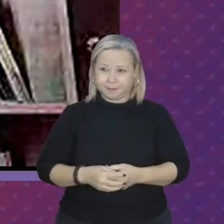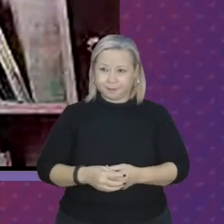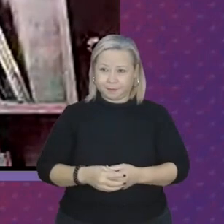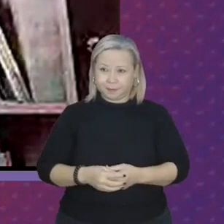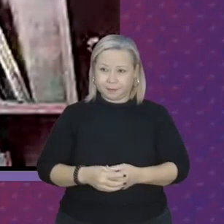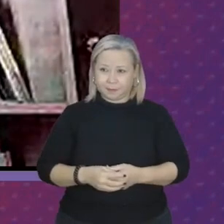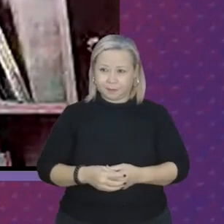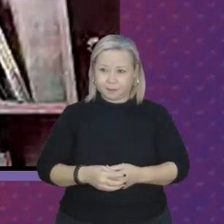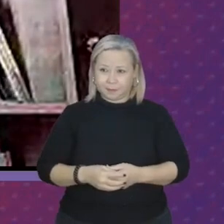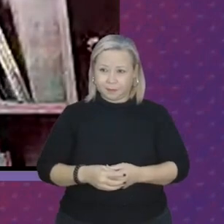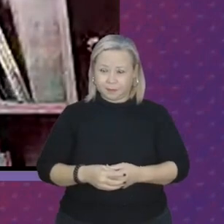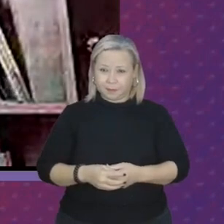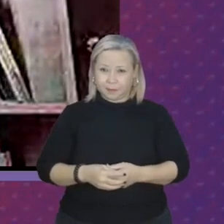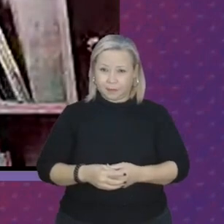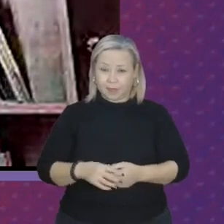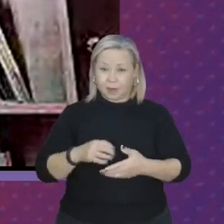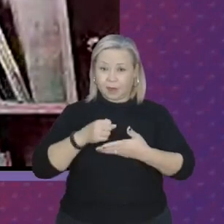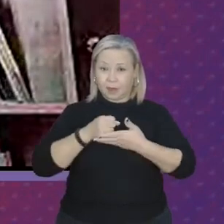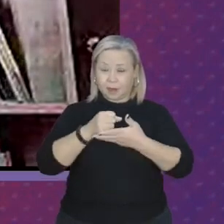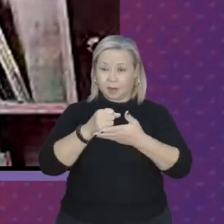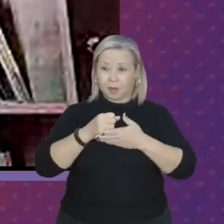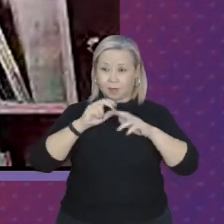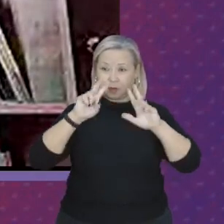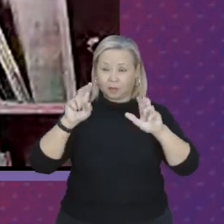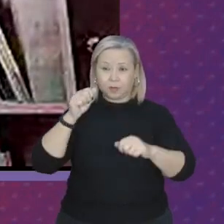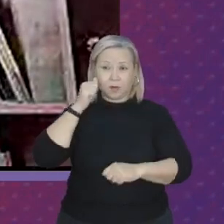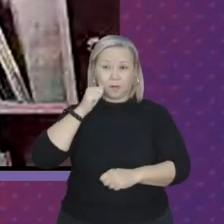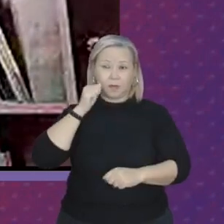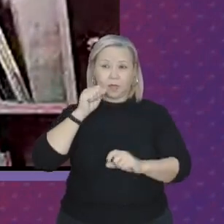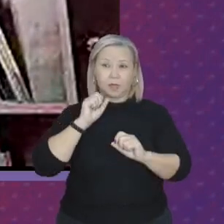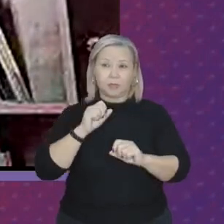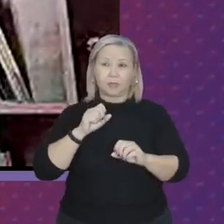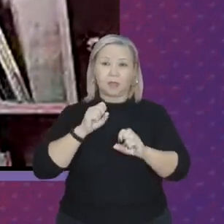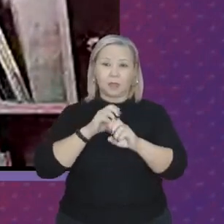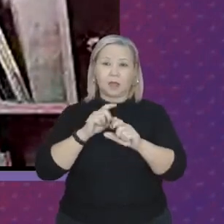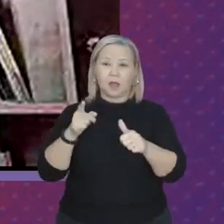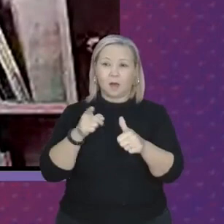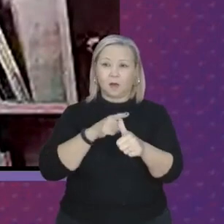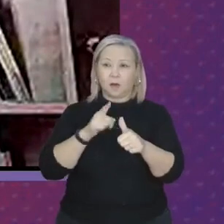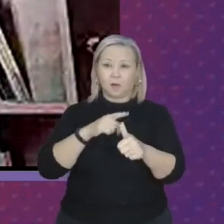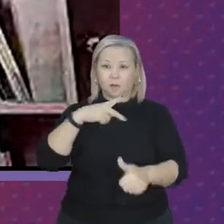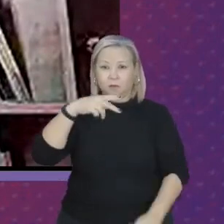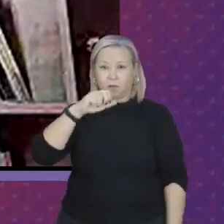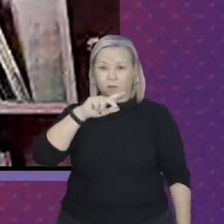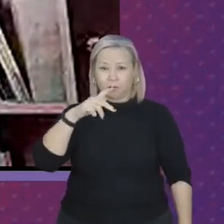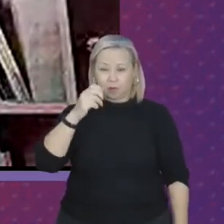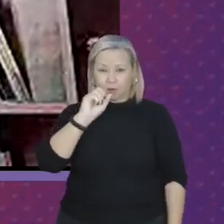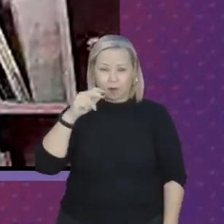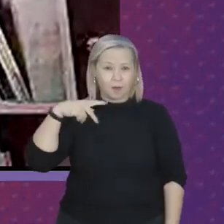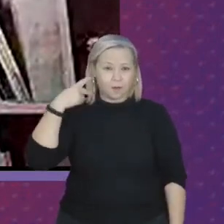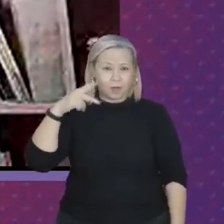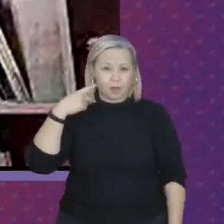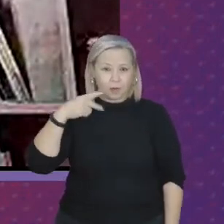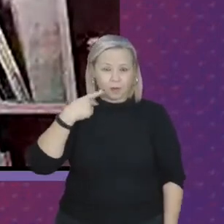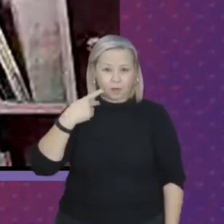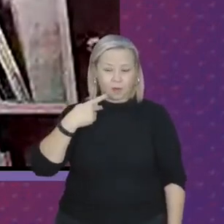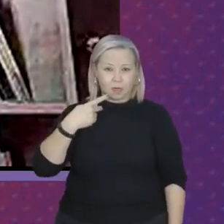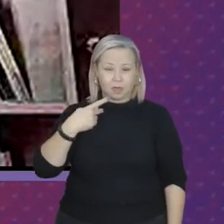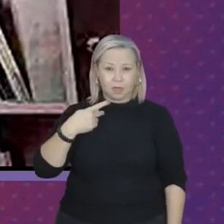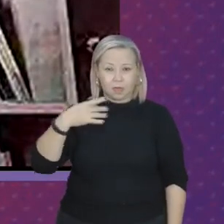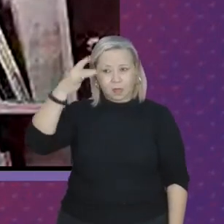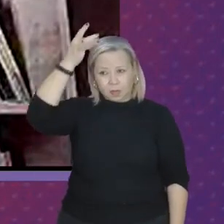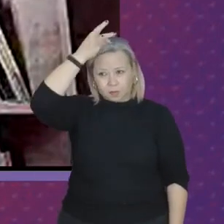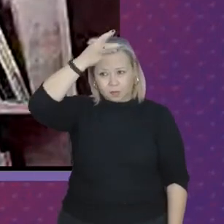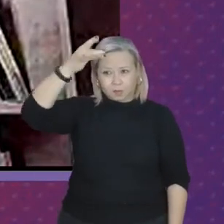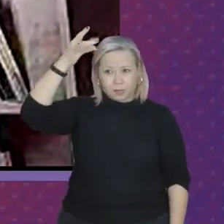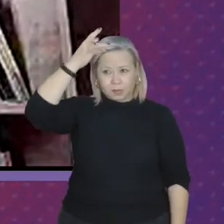e sobre elas. E a gente teve a aula 1 com a Carla Cose, vereadora no Espírito Santo, e ela